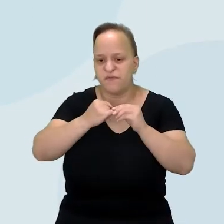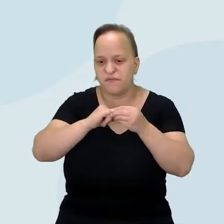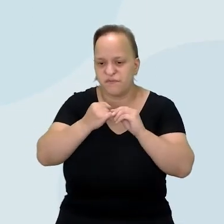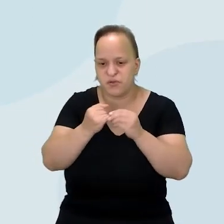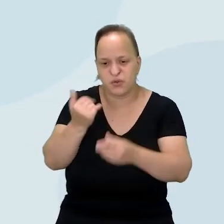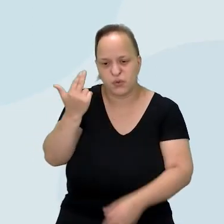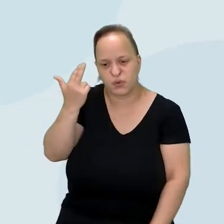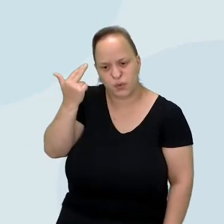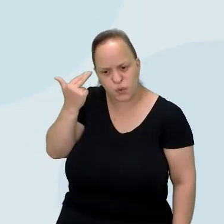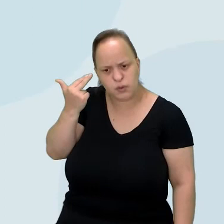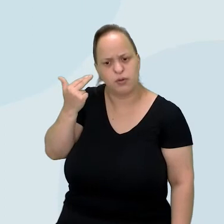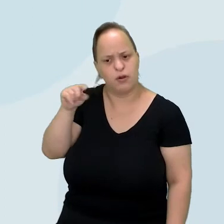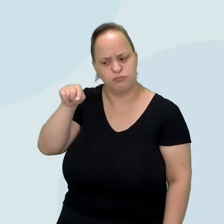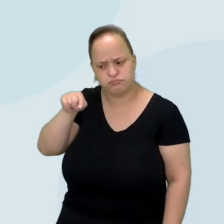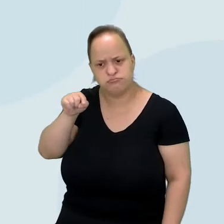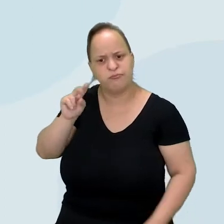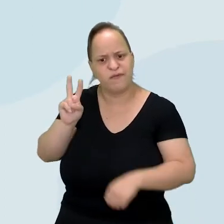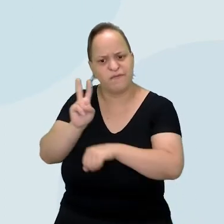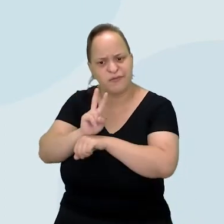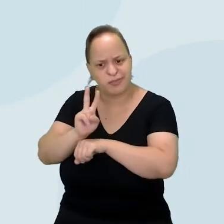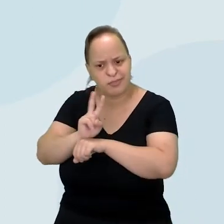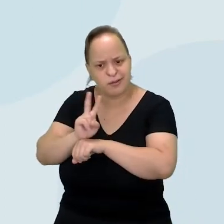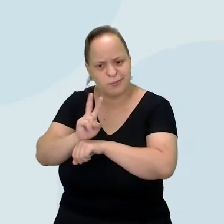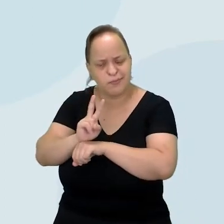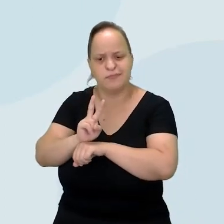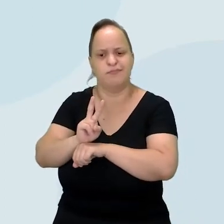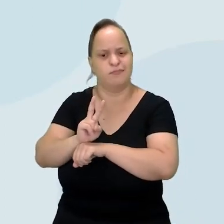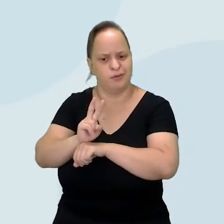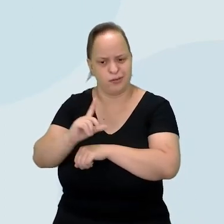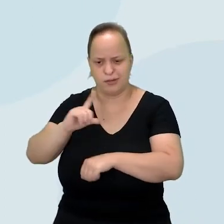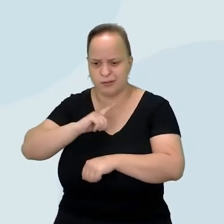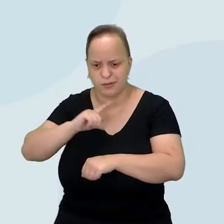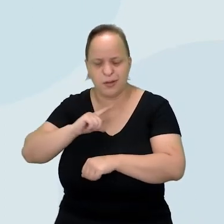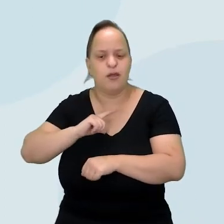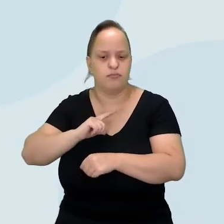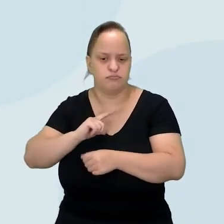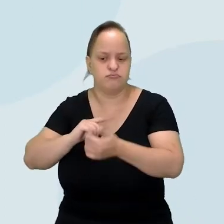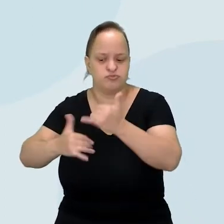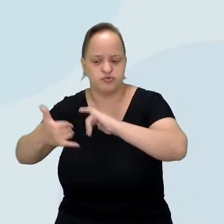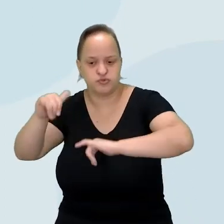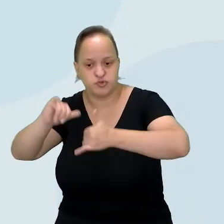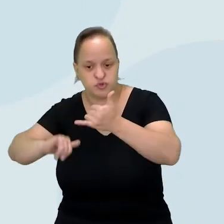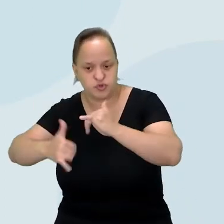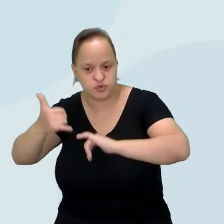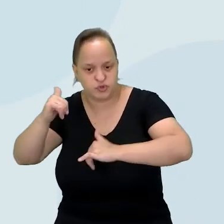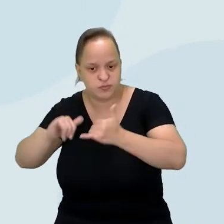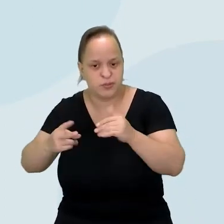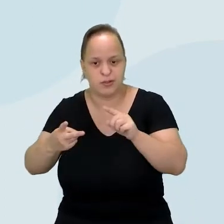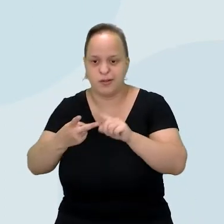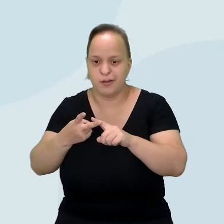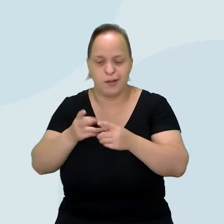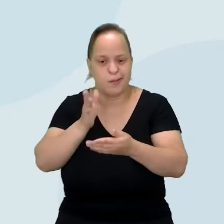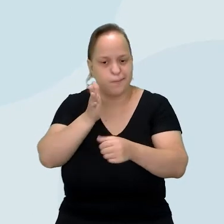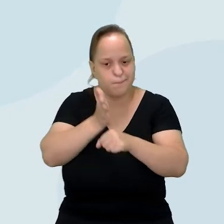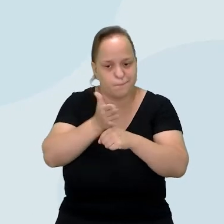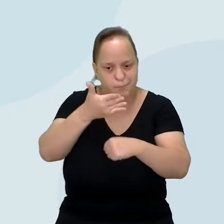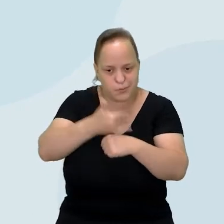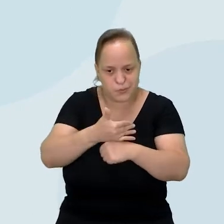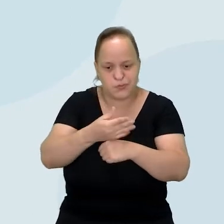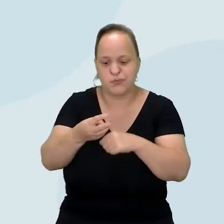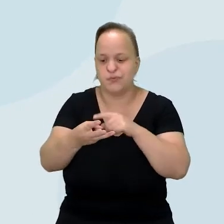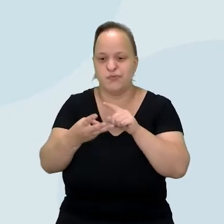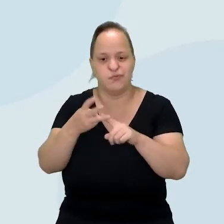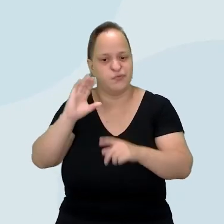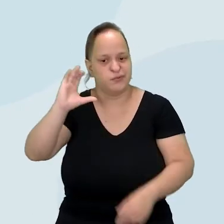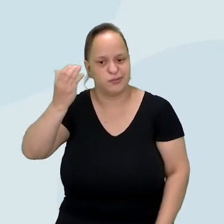E aí a gente pode trabalhar, por exemplo, a biologia, a química, trazendo a ciência também para essa área da prática social